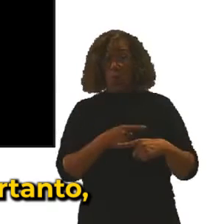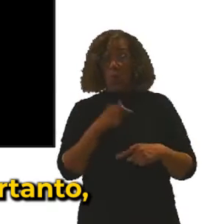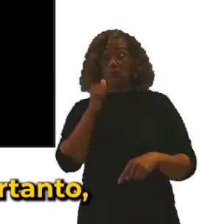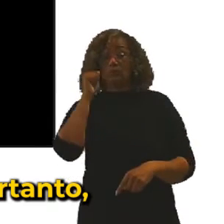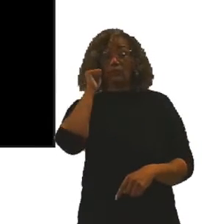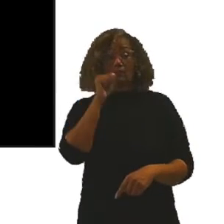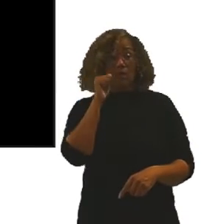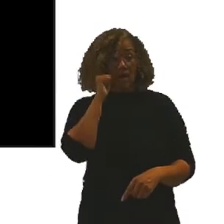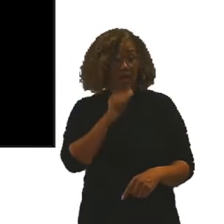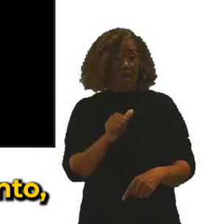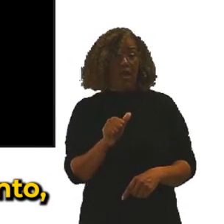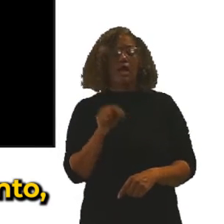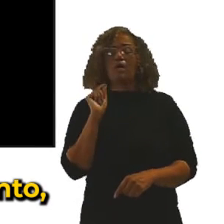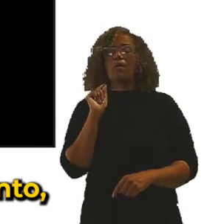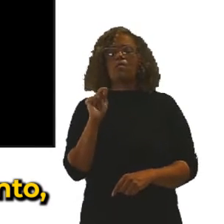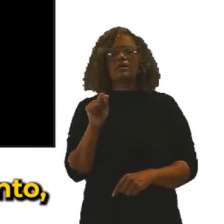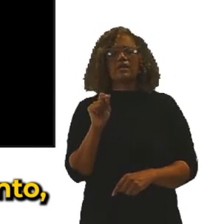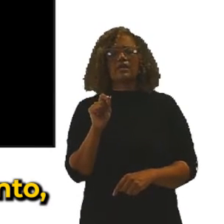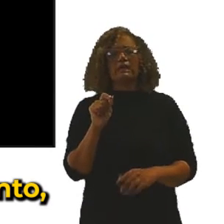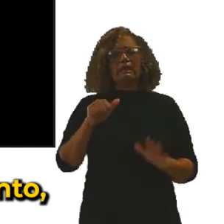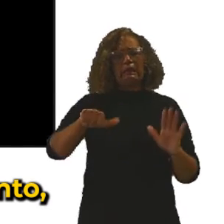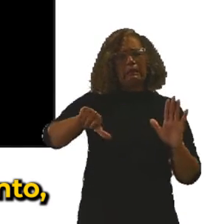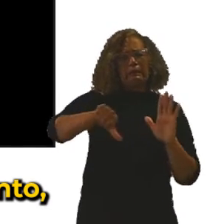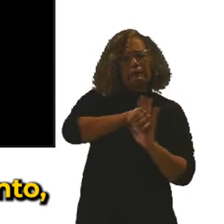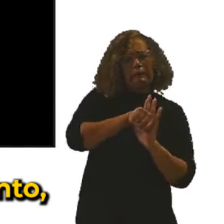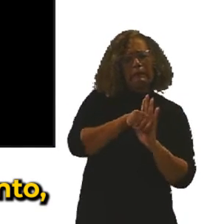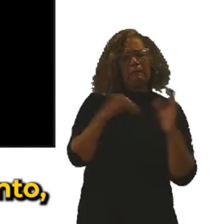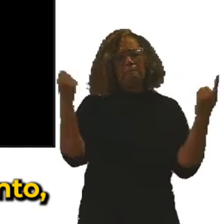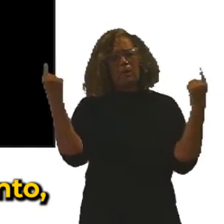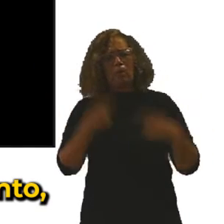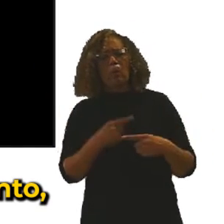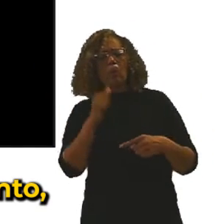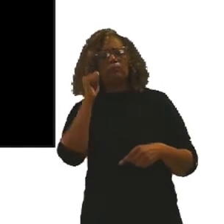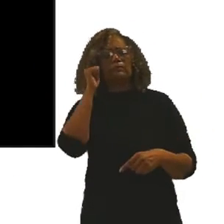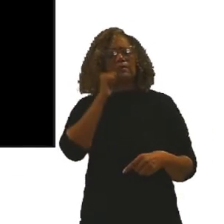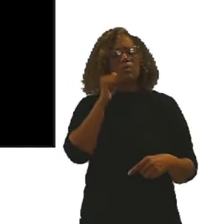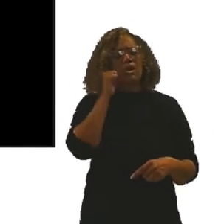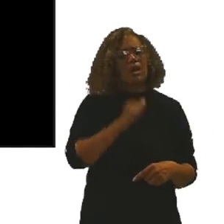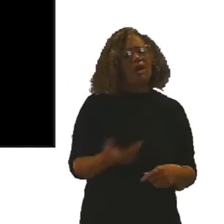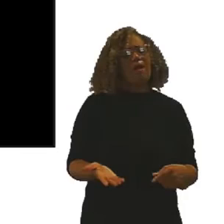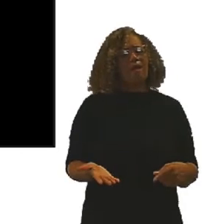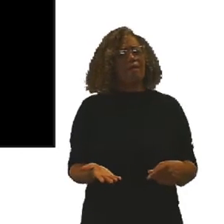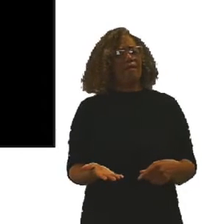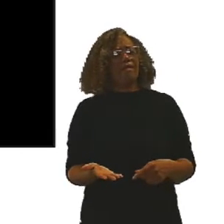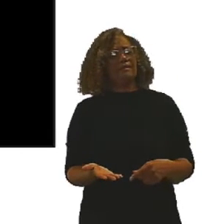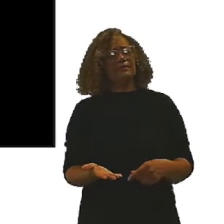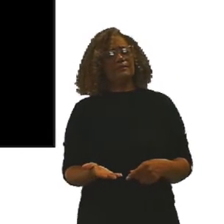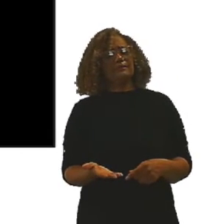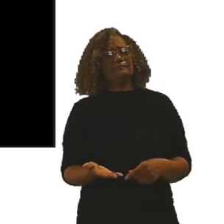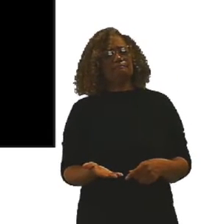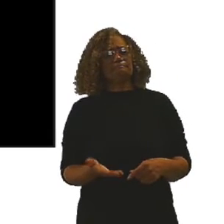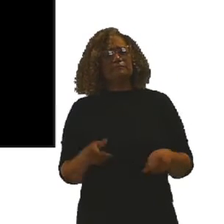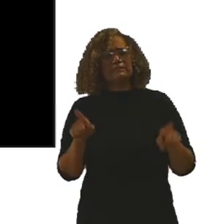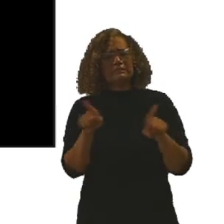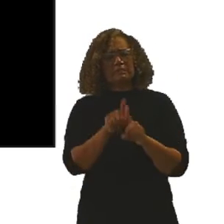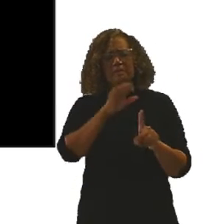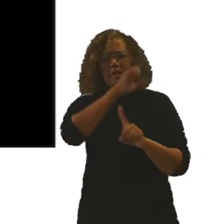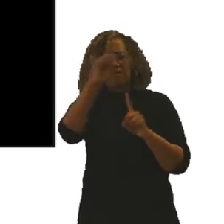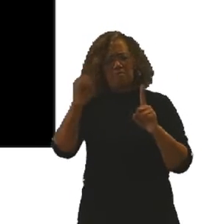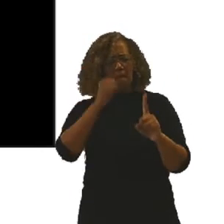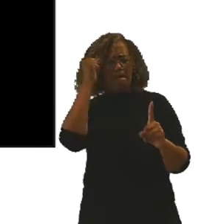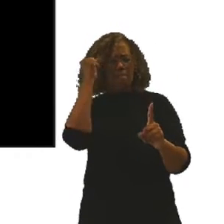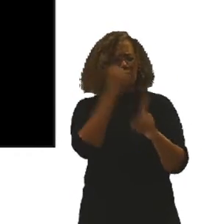falar, portanto, dos crimes contra a mulher, falar, portanto, do feminicídio,